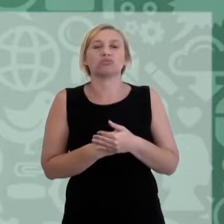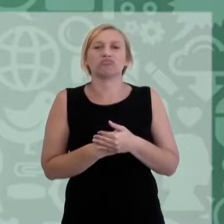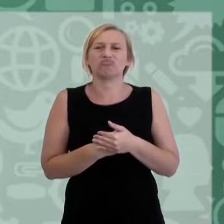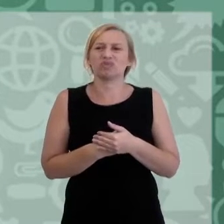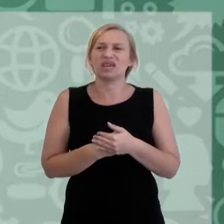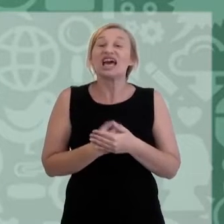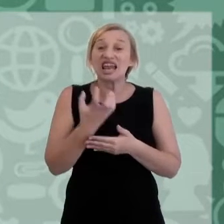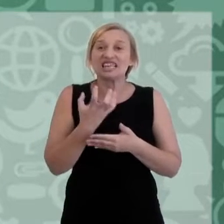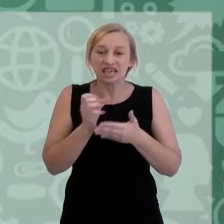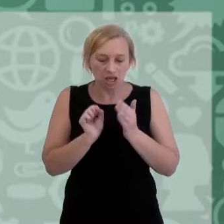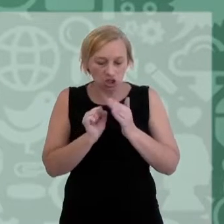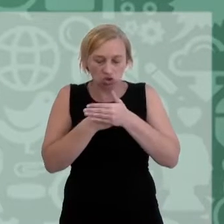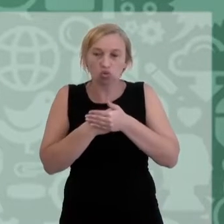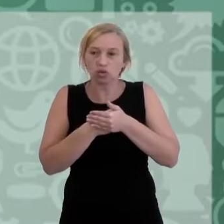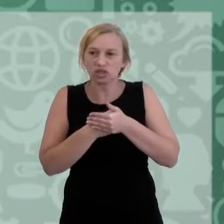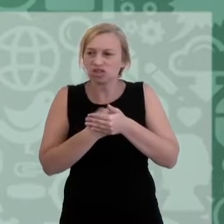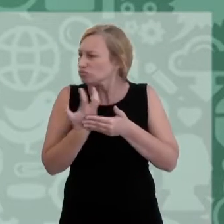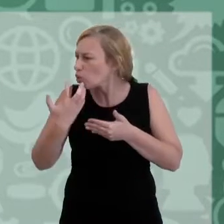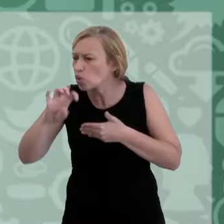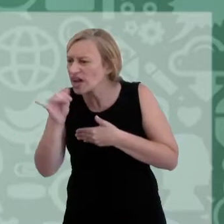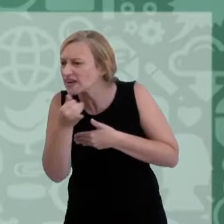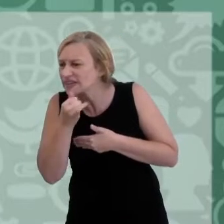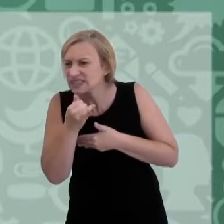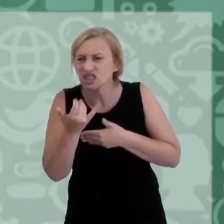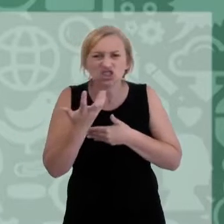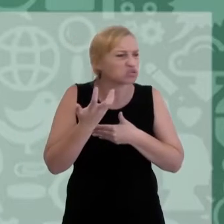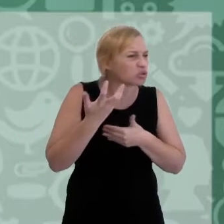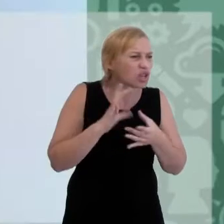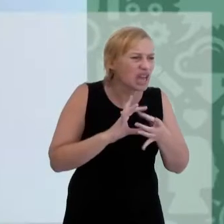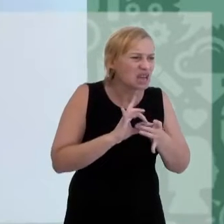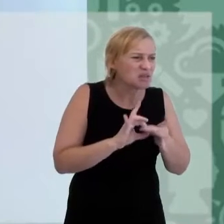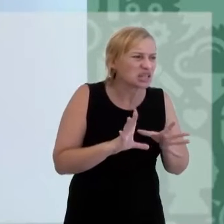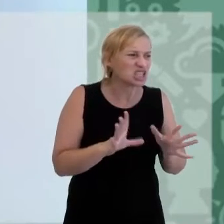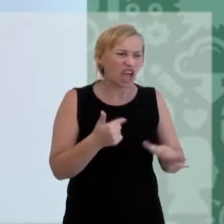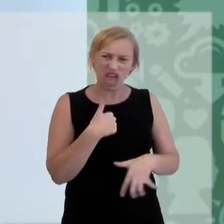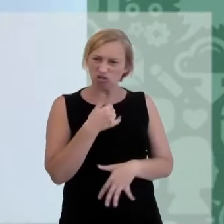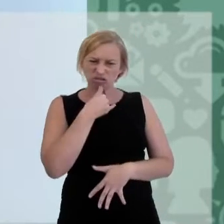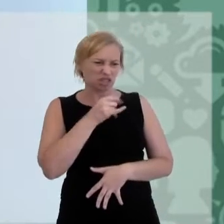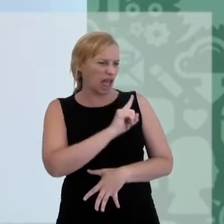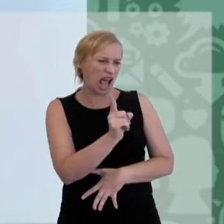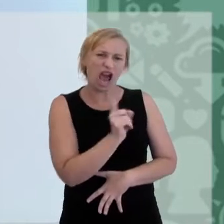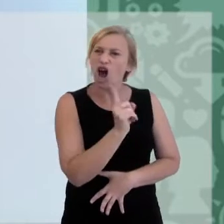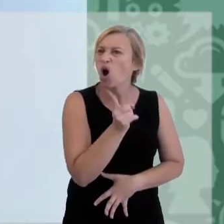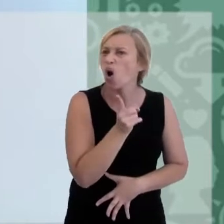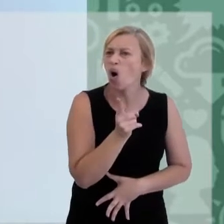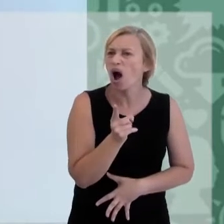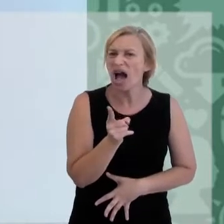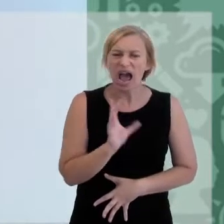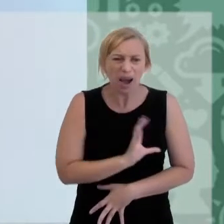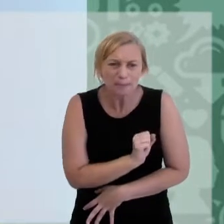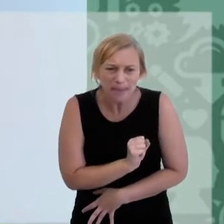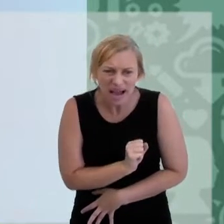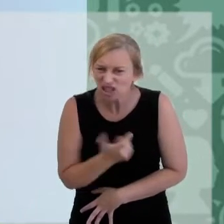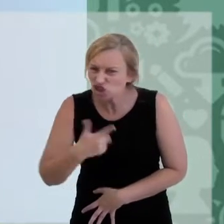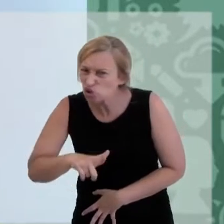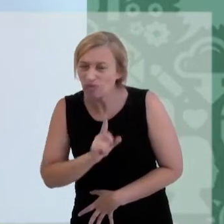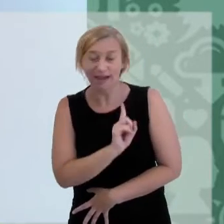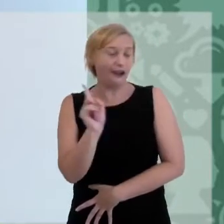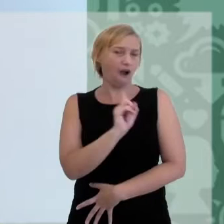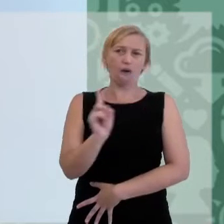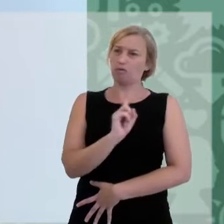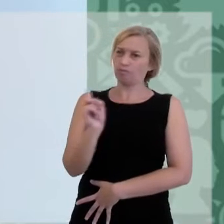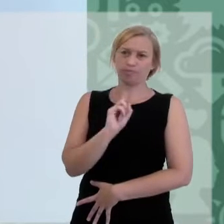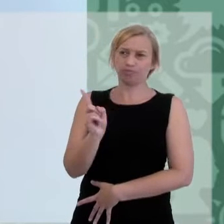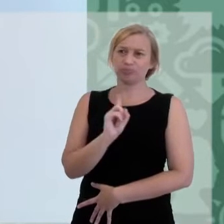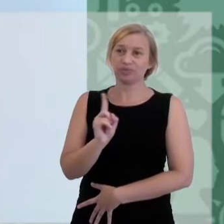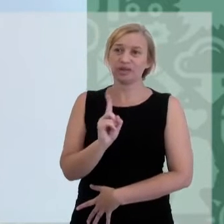Elas querem tampar aquilo ali, falar assim, não, eu não quero ficar triste, eu não vou me permitir ficar triste, eu não vou me permitir amar de